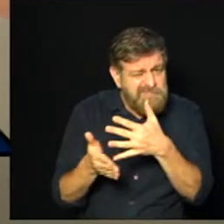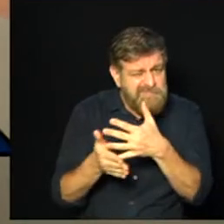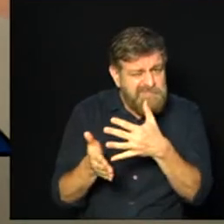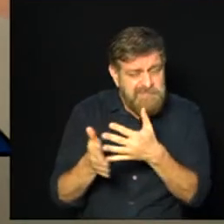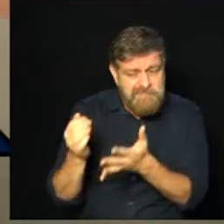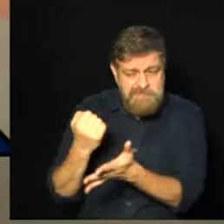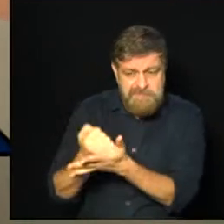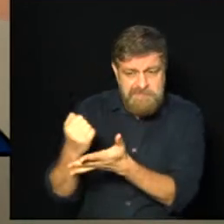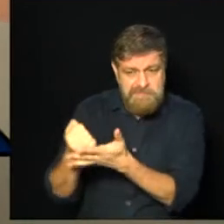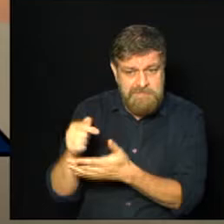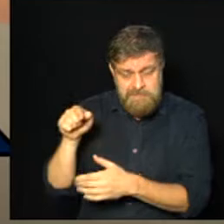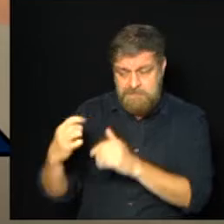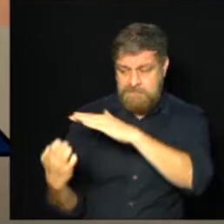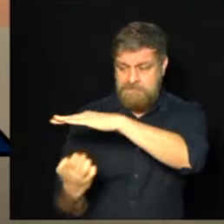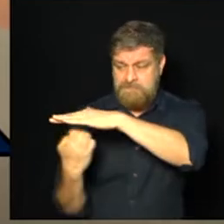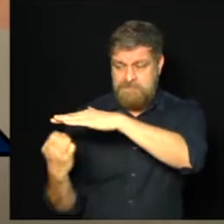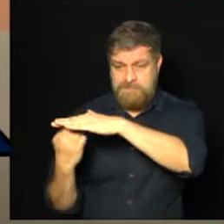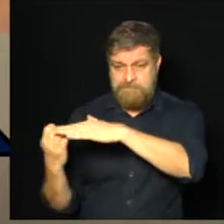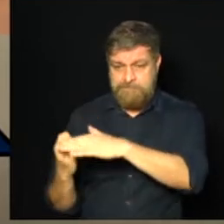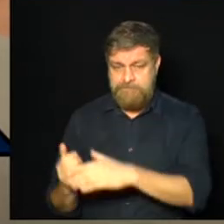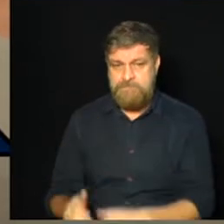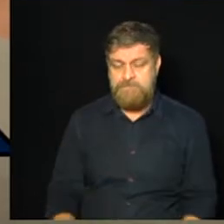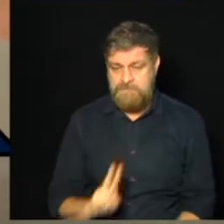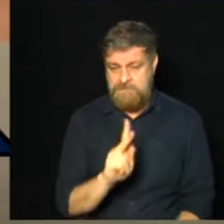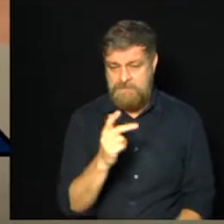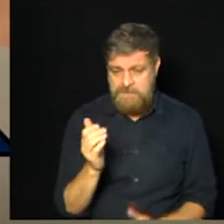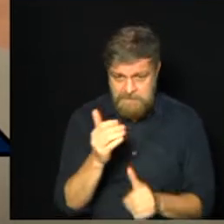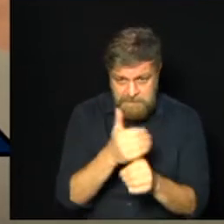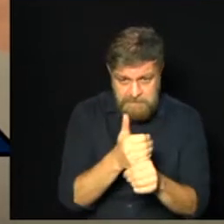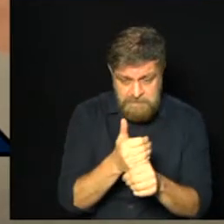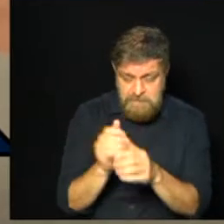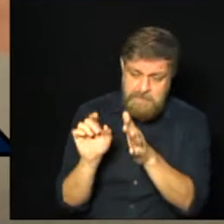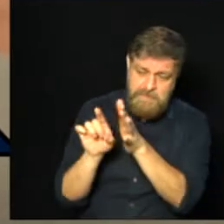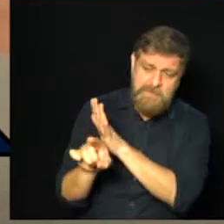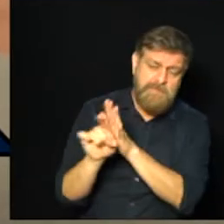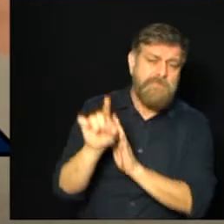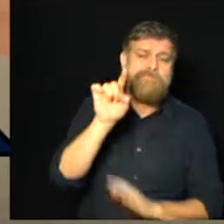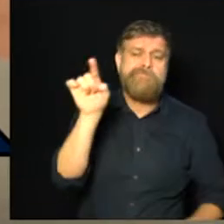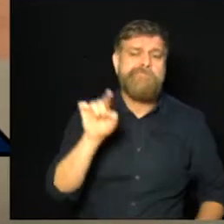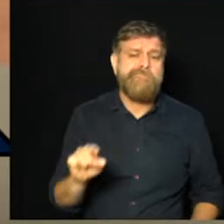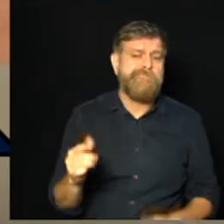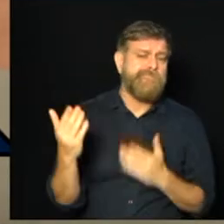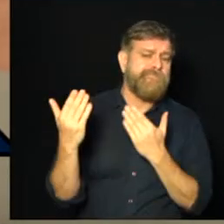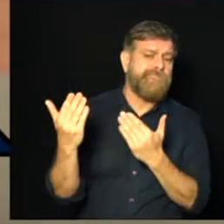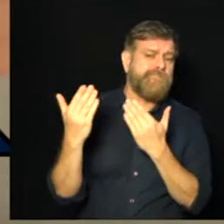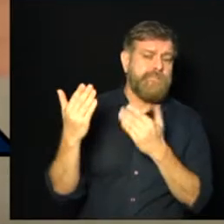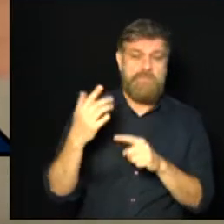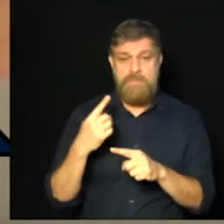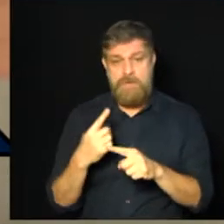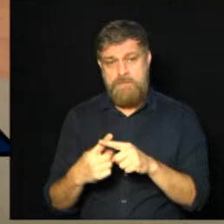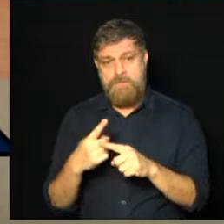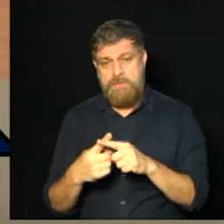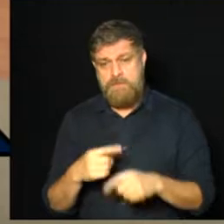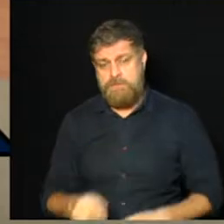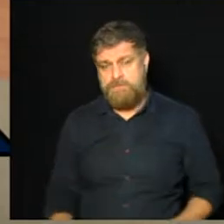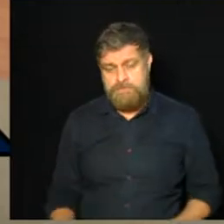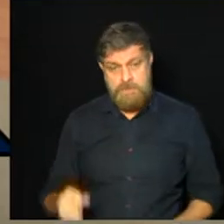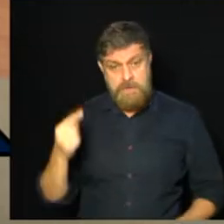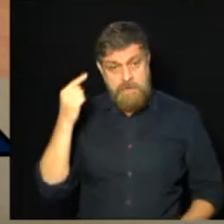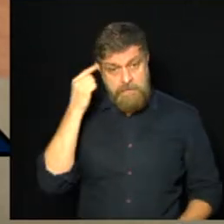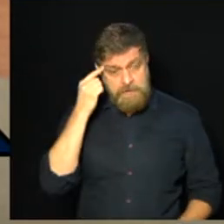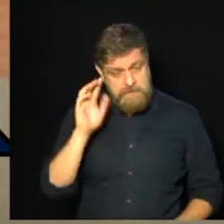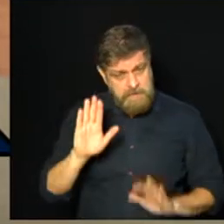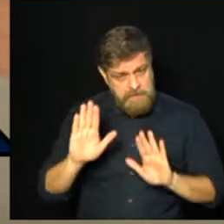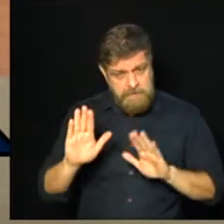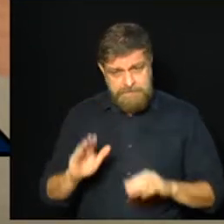contratados pelas empresas que irão assumir, o RH, seria uma das perguntas, até porque, se você pensar um pouquinho